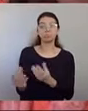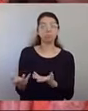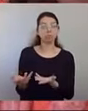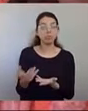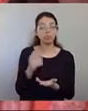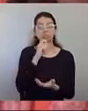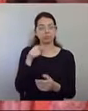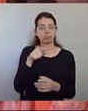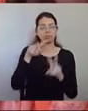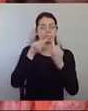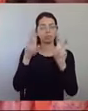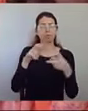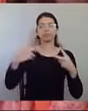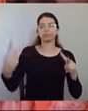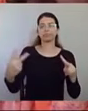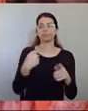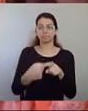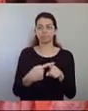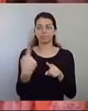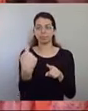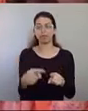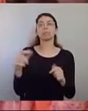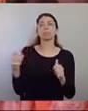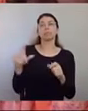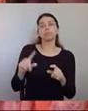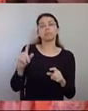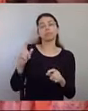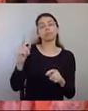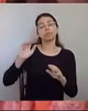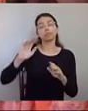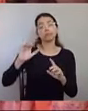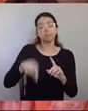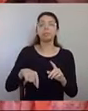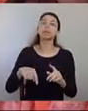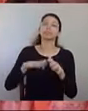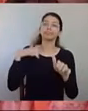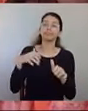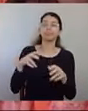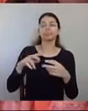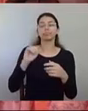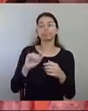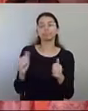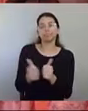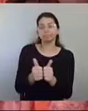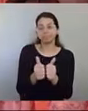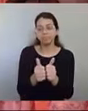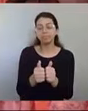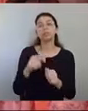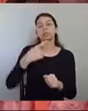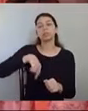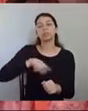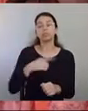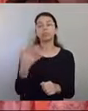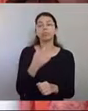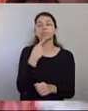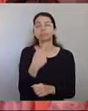interesse do município de Oeiras que deve ser acompanhado por esta Assembleia Municipal, após este grupo já ter questionado várias vezes em 5 ocasiões diferentes na